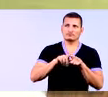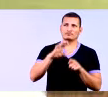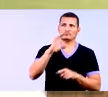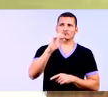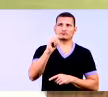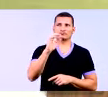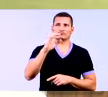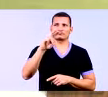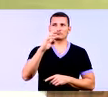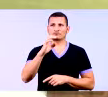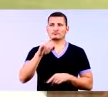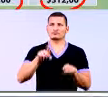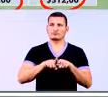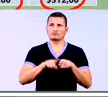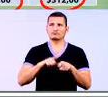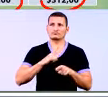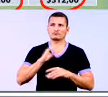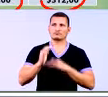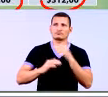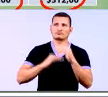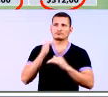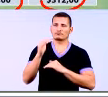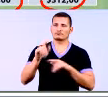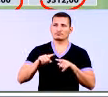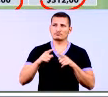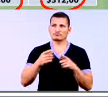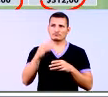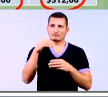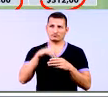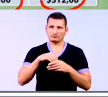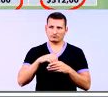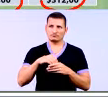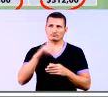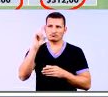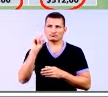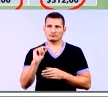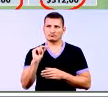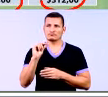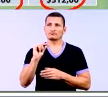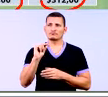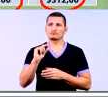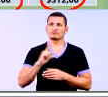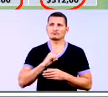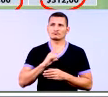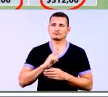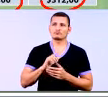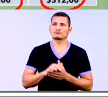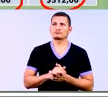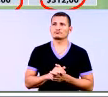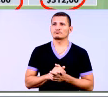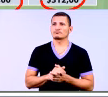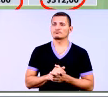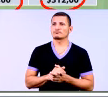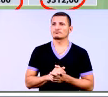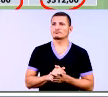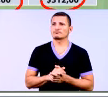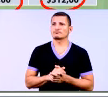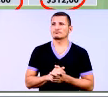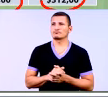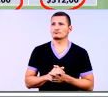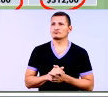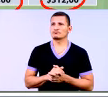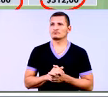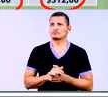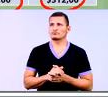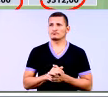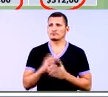teve uma certa evolução. Mas a frequência interna até regrediu um pouco, né? Exatamente. Olha só, gente, comparando